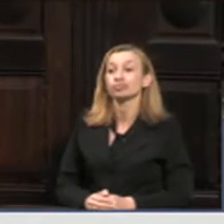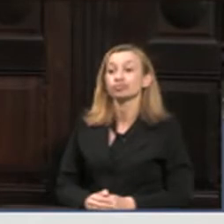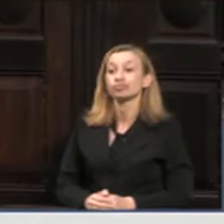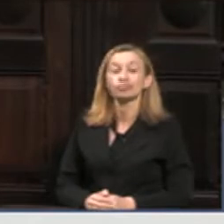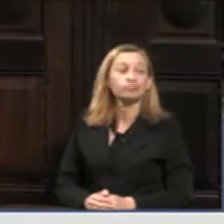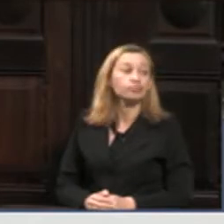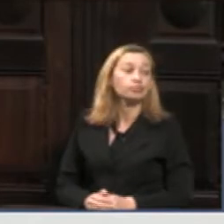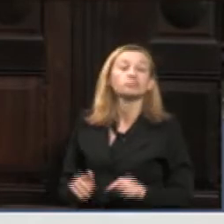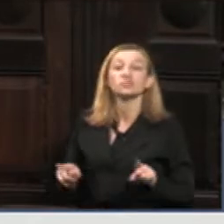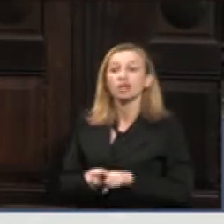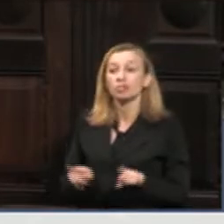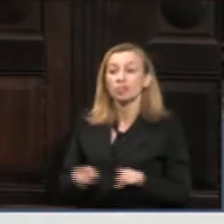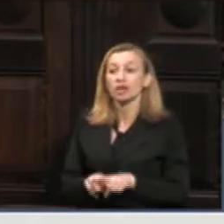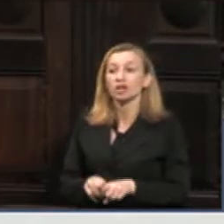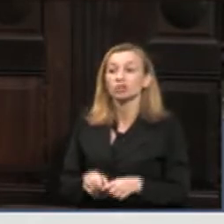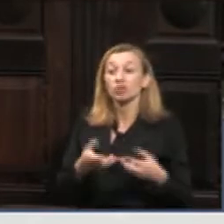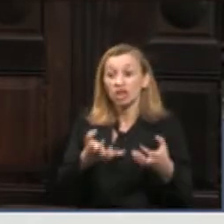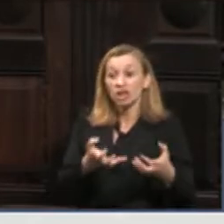e na busca